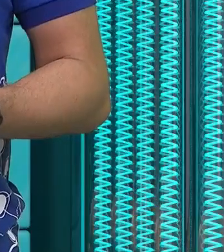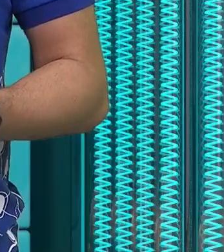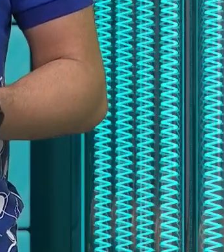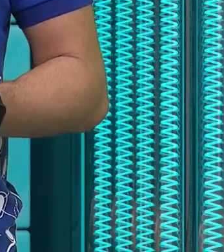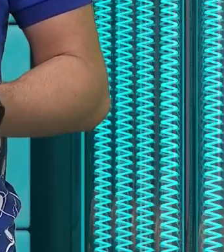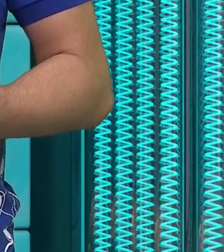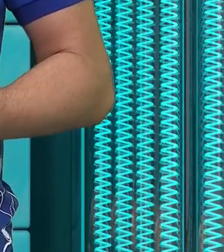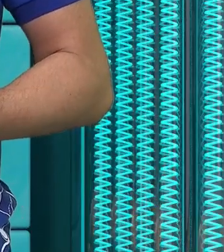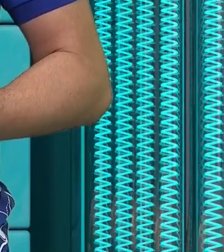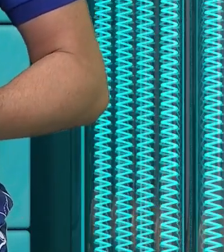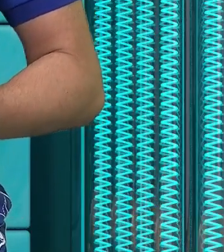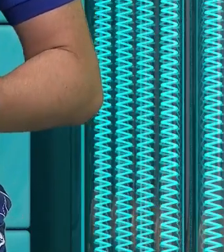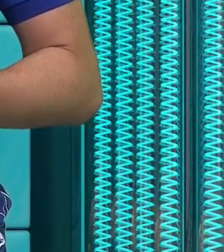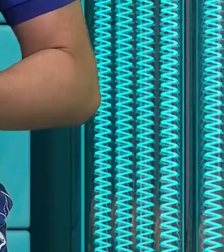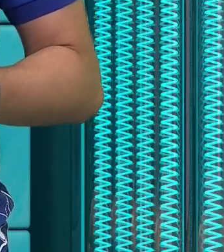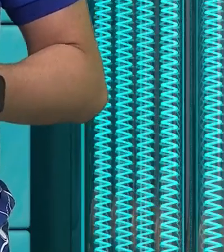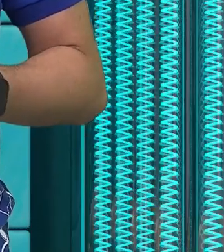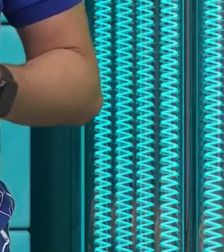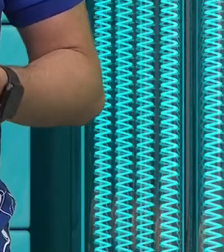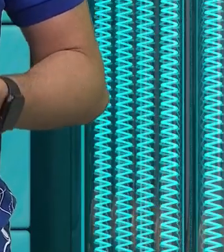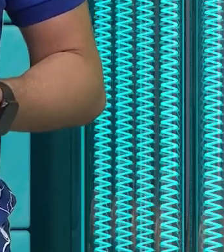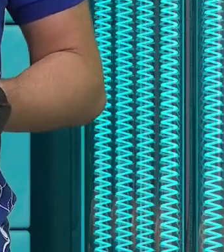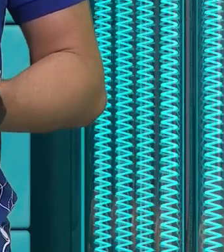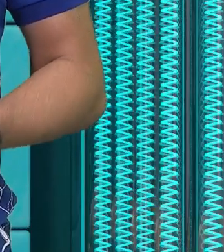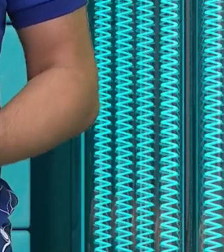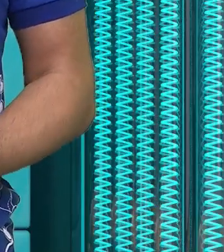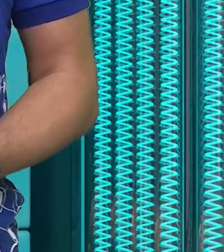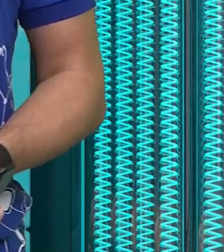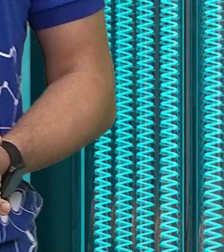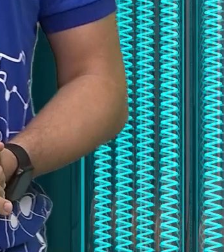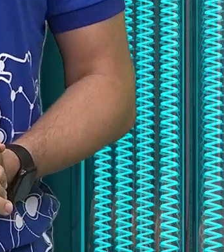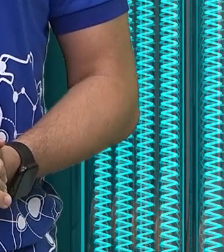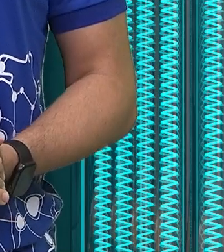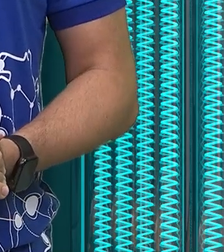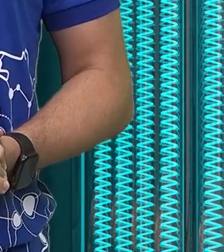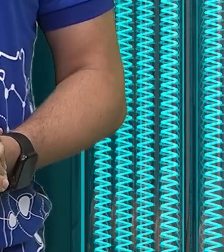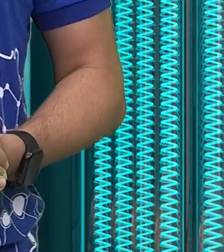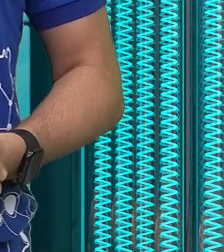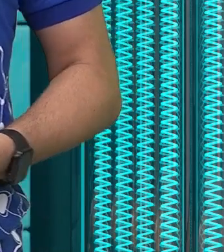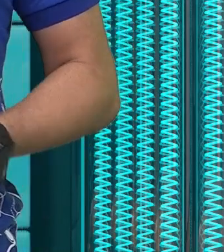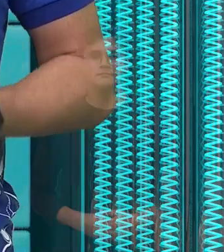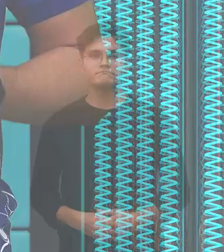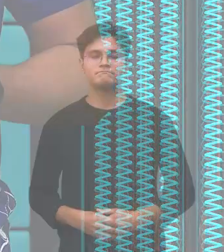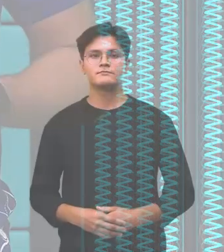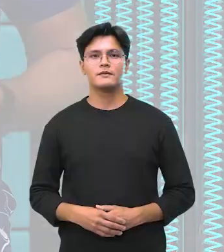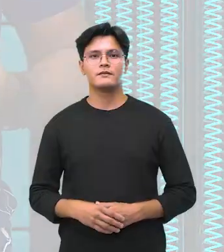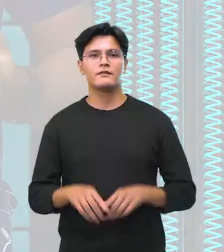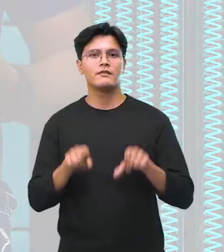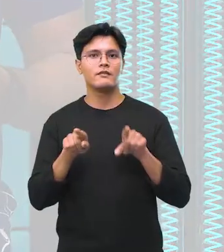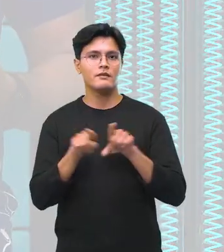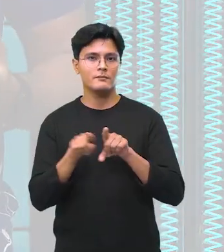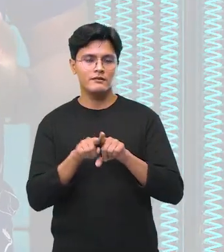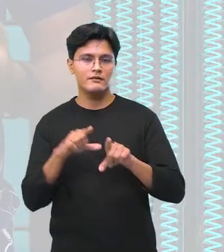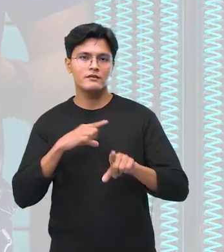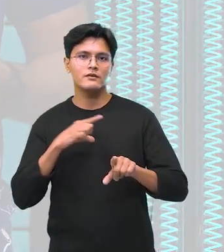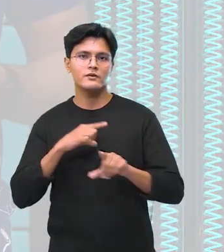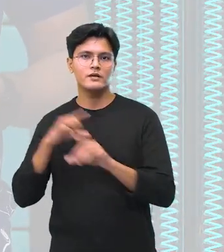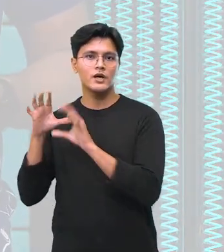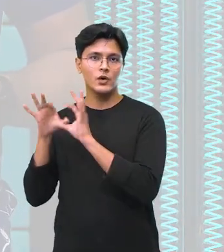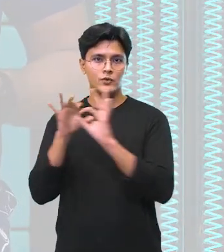né, o verbo também, tá bom? Temos também circunstância de lugar. Olha só,